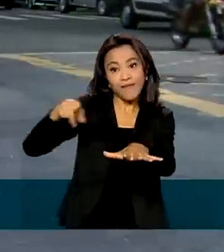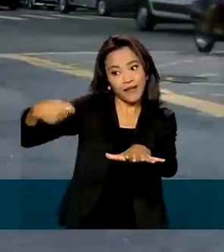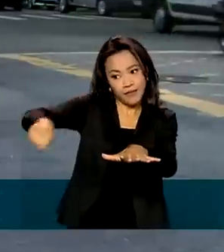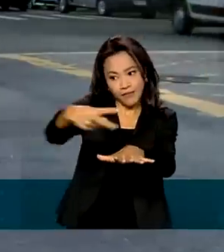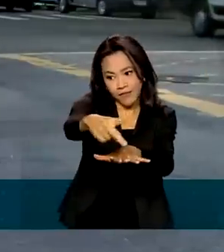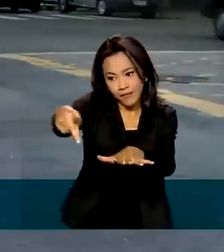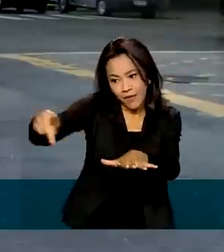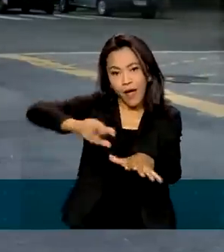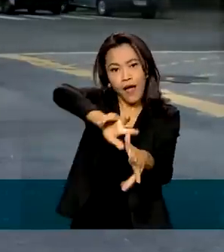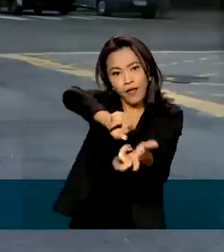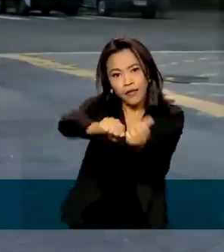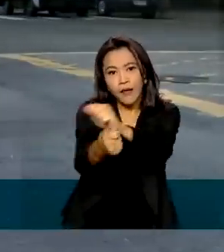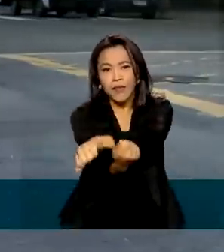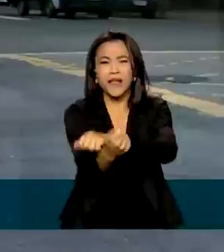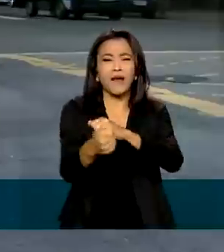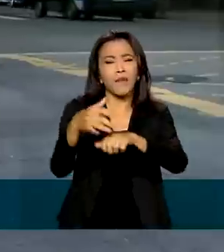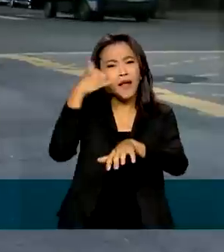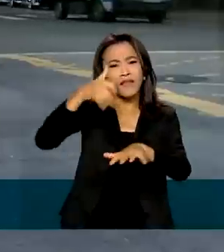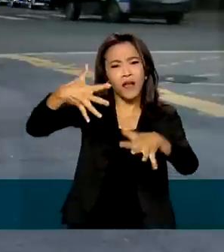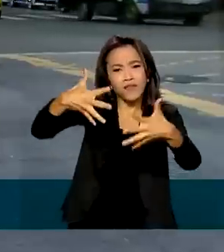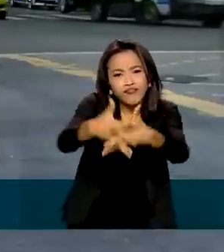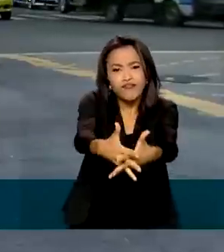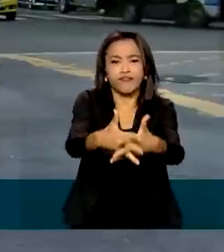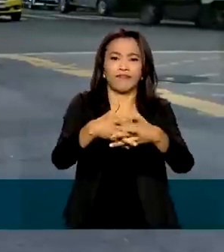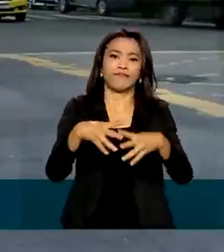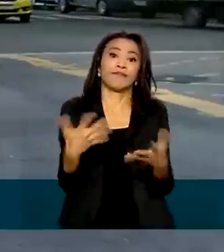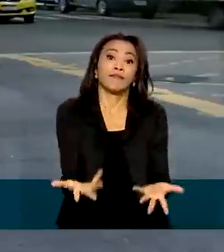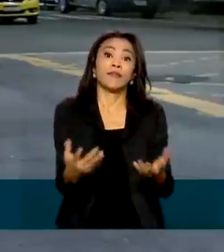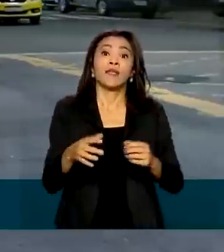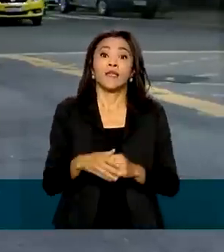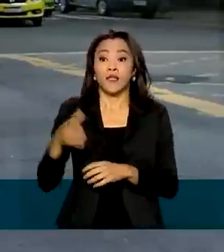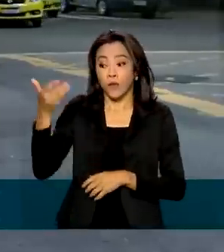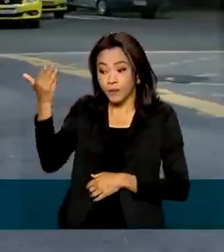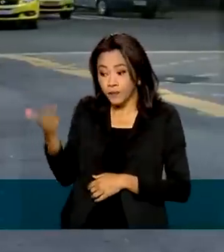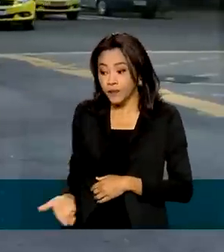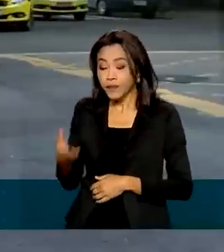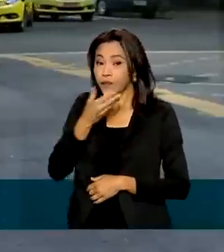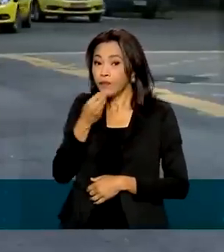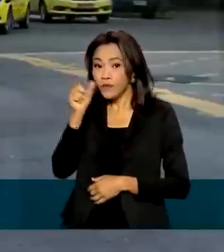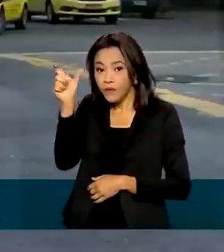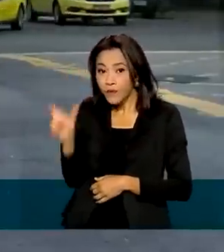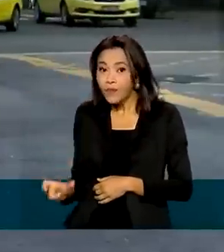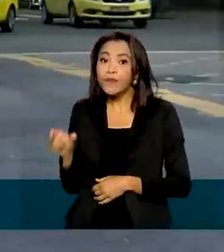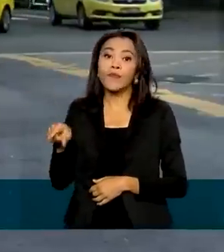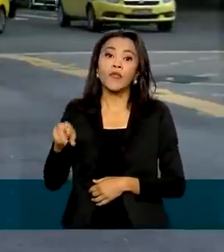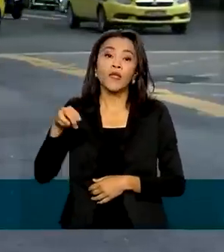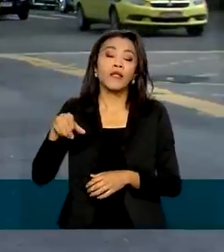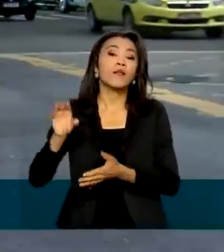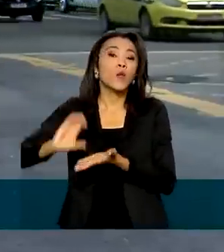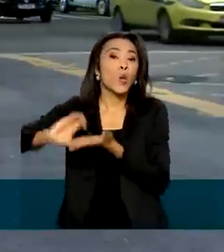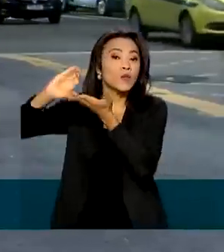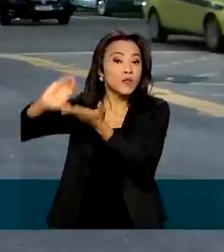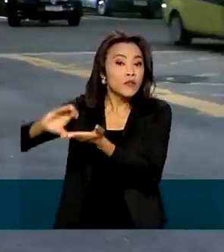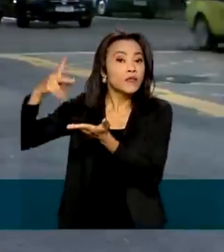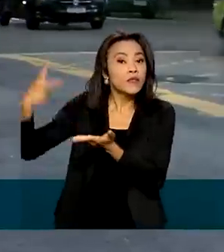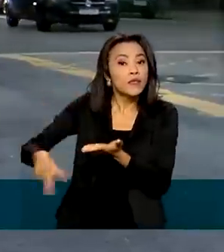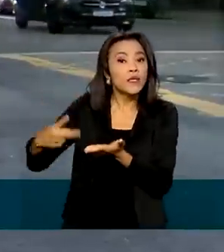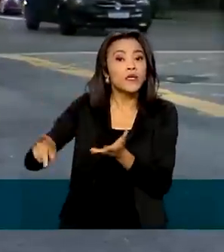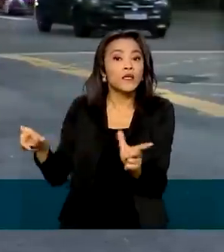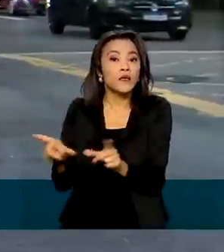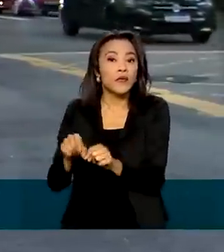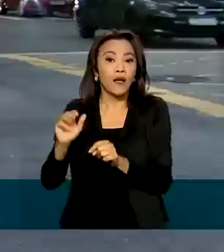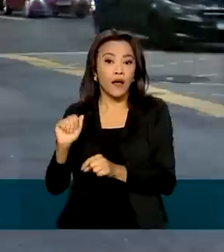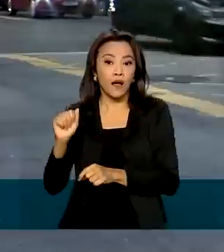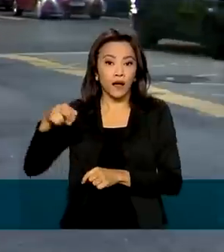os equipamentos para evitar essas interferências. O conselheiro da Anatel, Moisés Moreira, explicou que a agência vai começar a